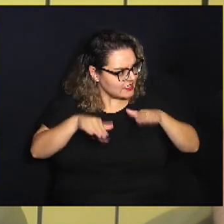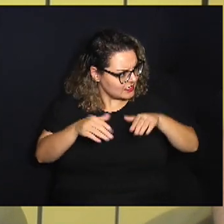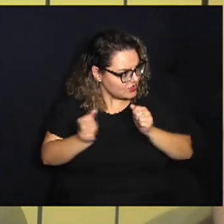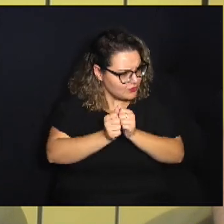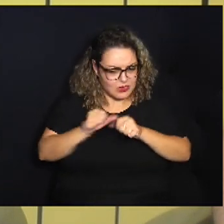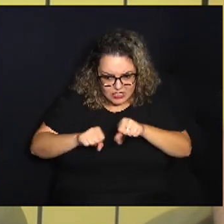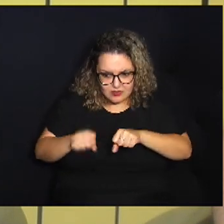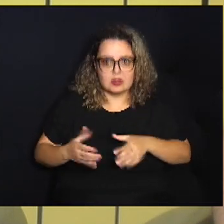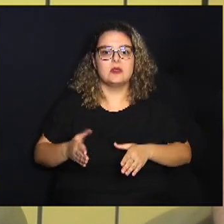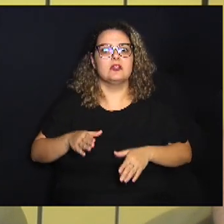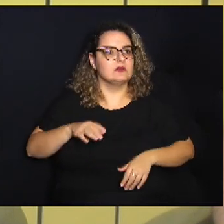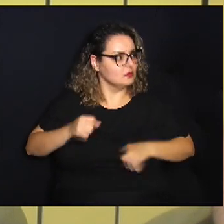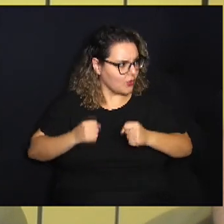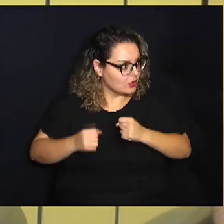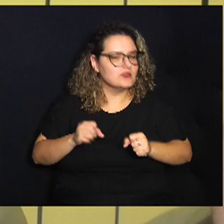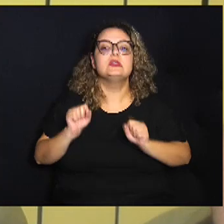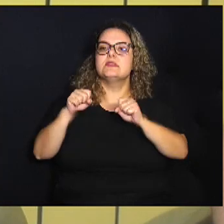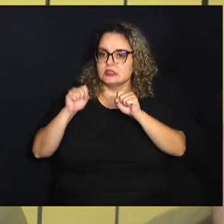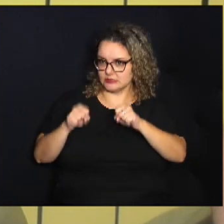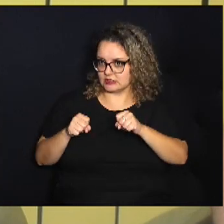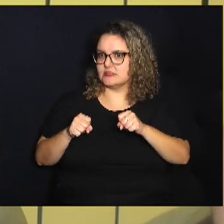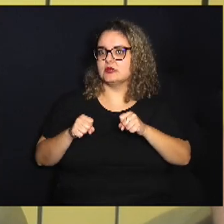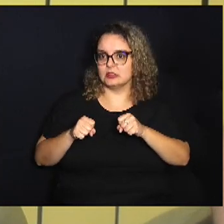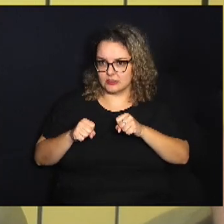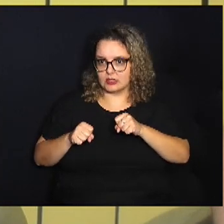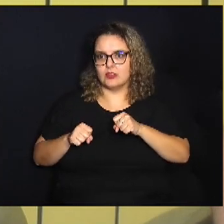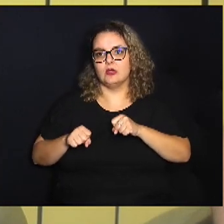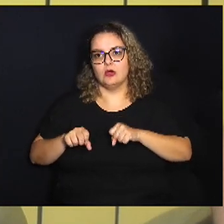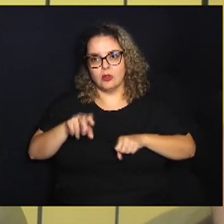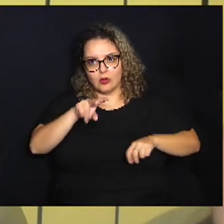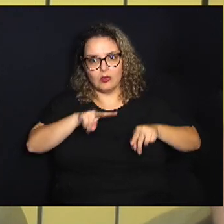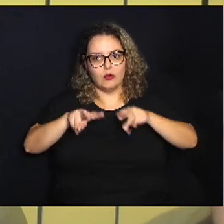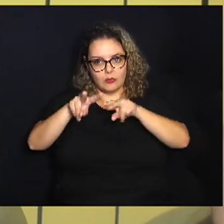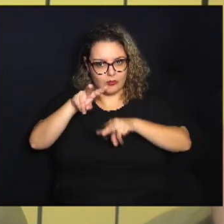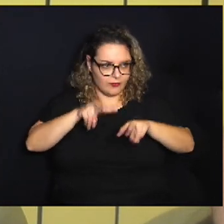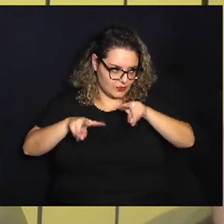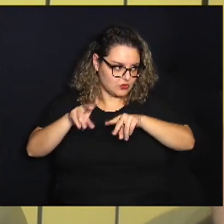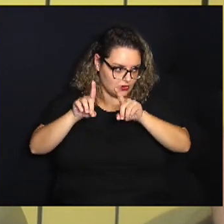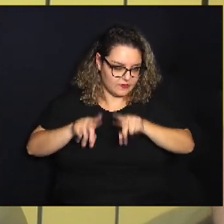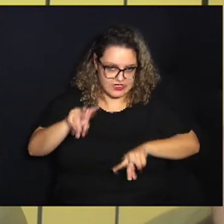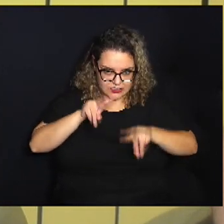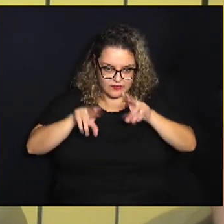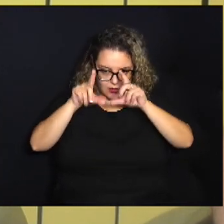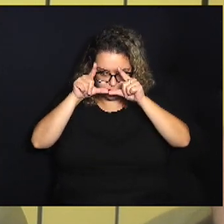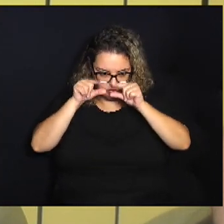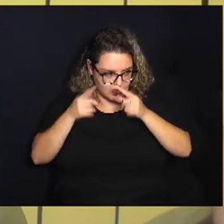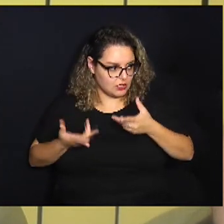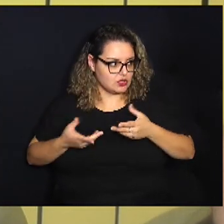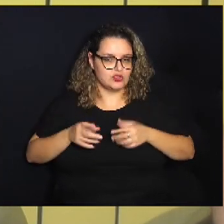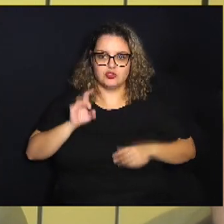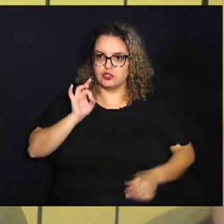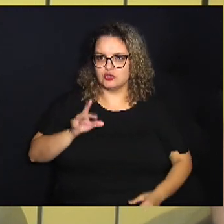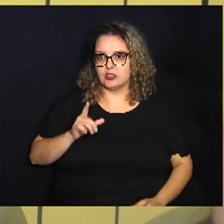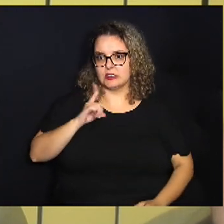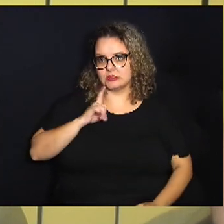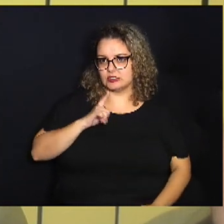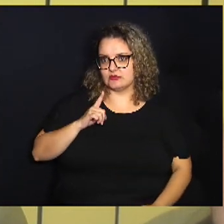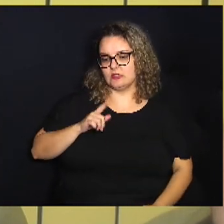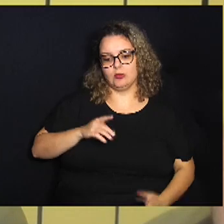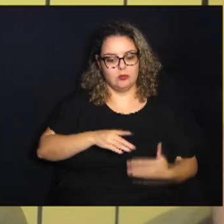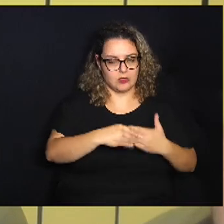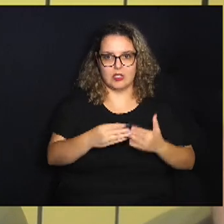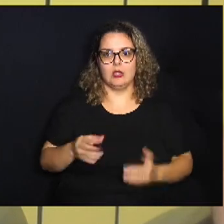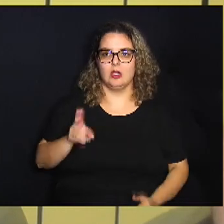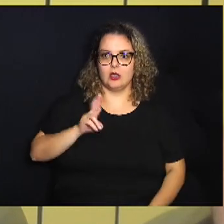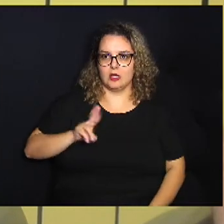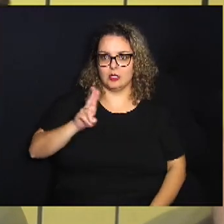pedala junto, corre? O visual só consegue fazer a prova se tiver alguém guiando, né? Tá. Então na natação a gente usa um